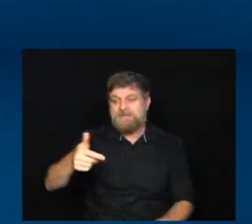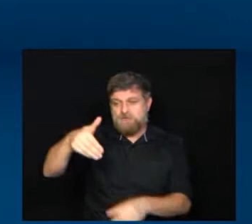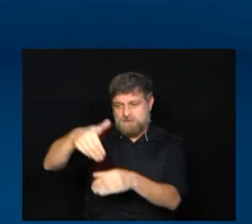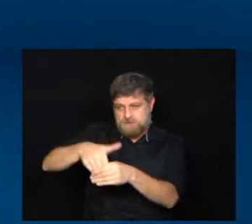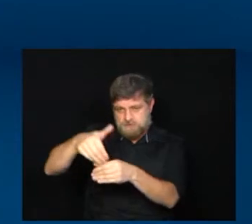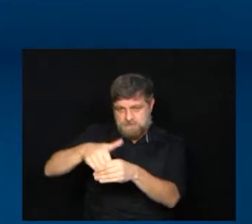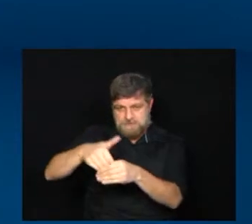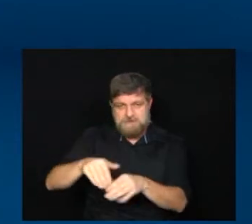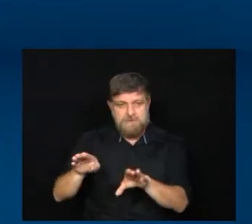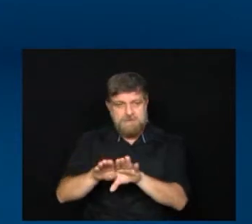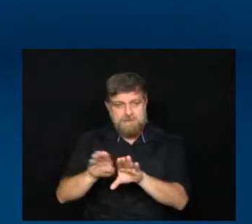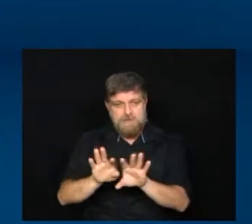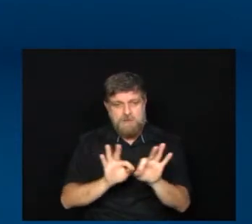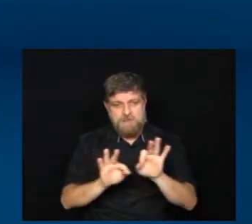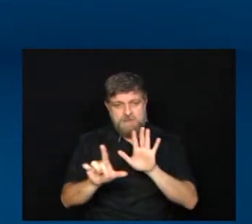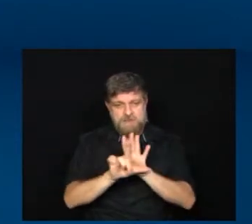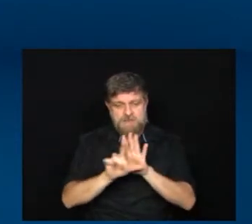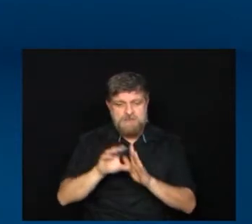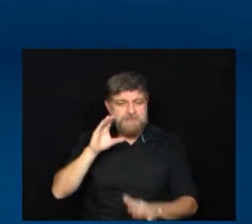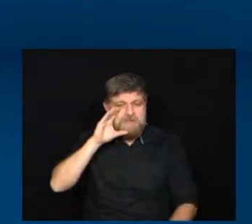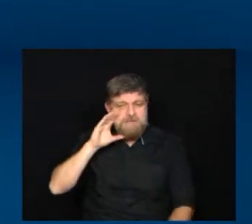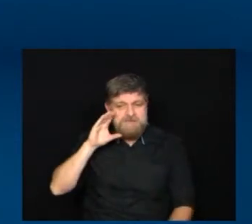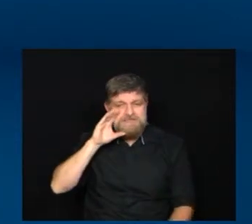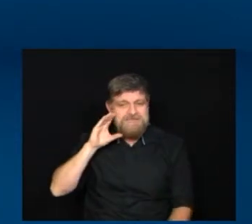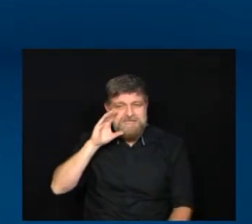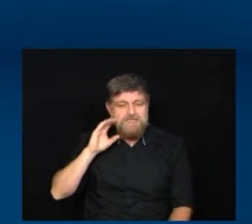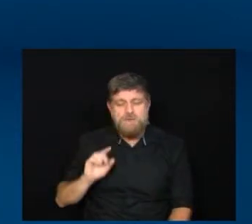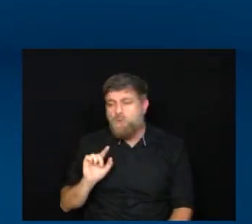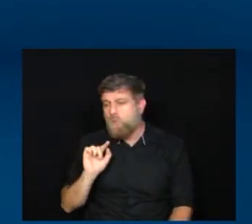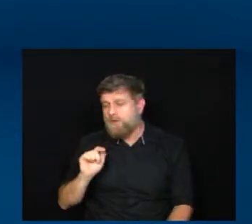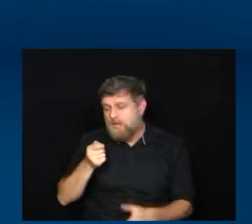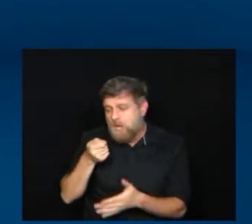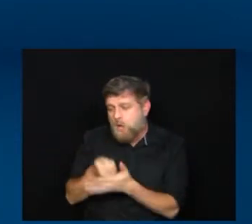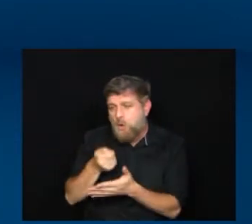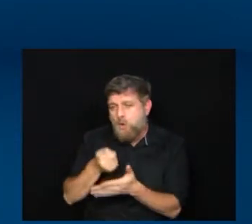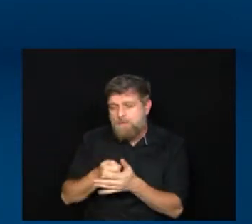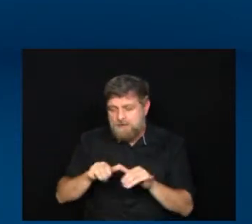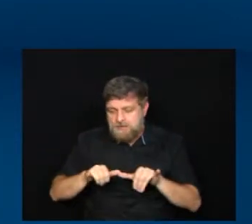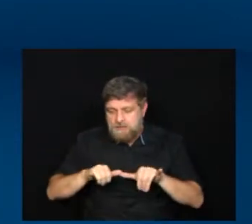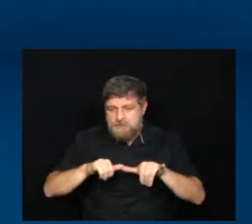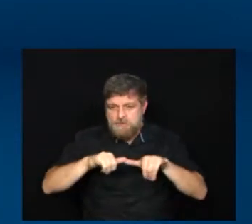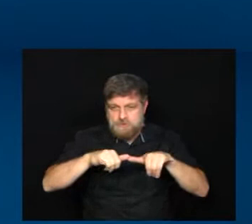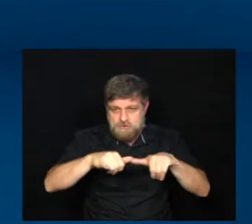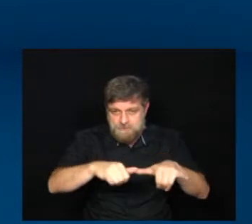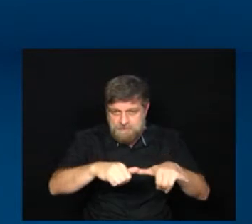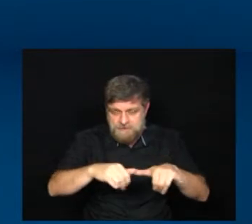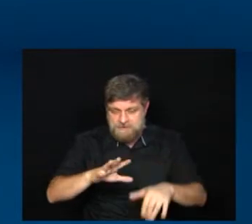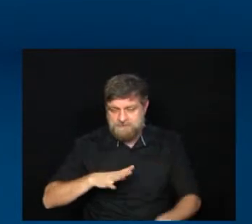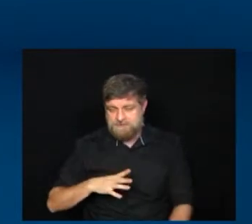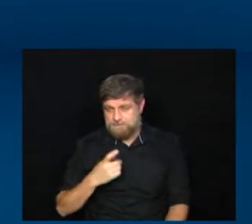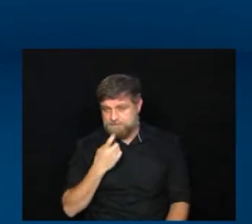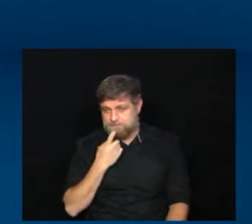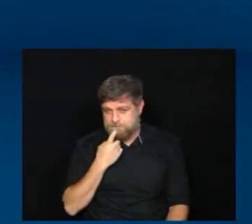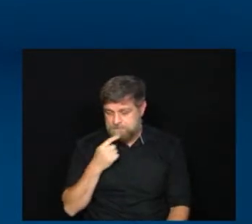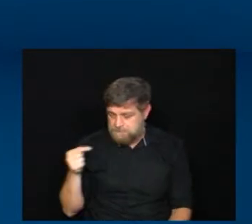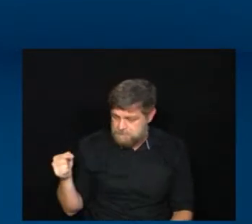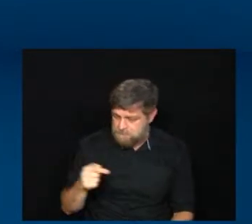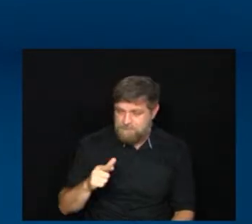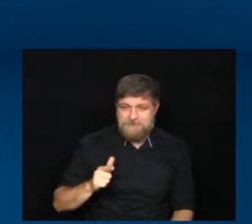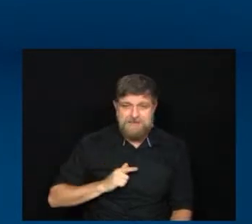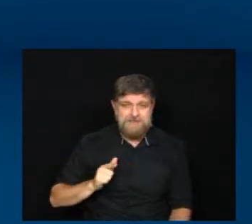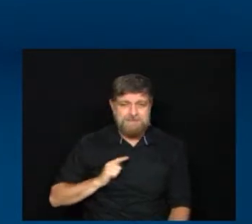será analisado o projeto de autoria do vereador Luiz Cirilo, que obriga hipermercados localizados no município de Campinas